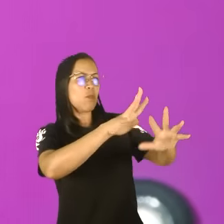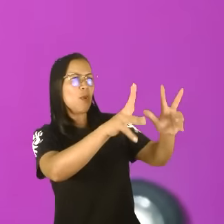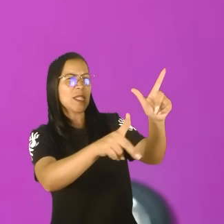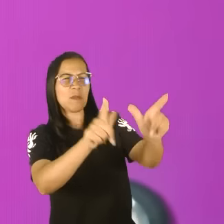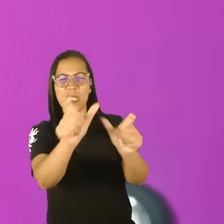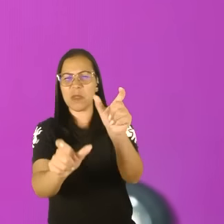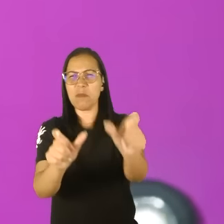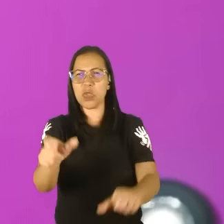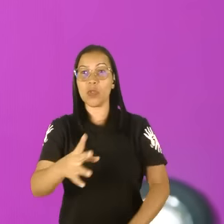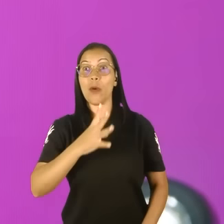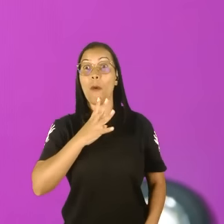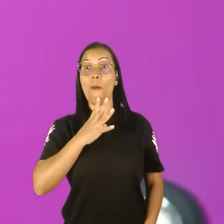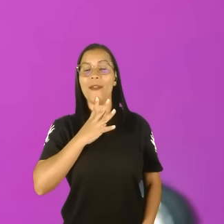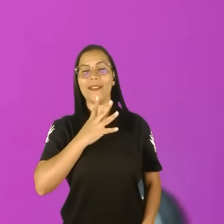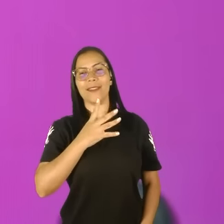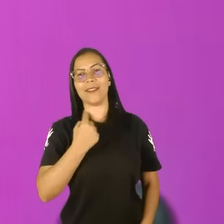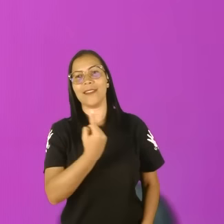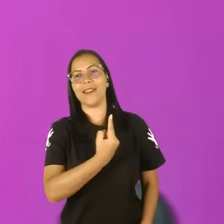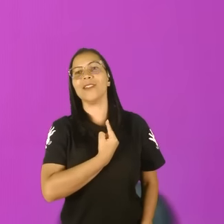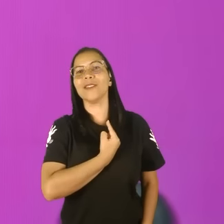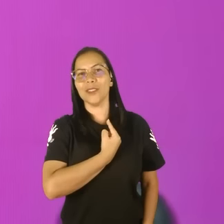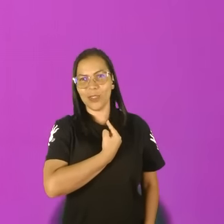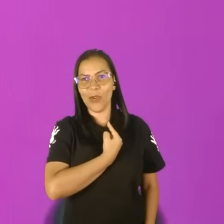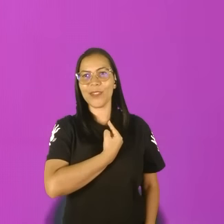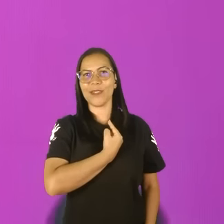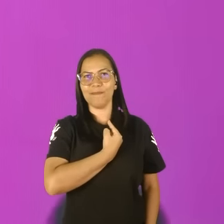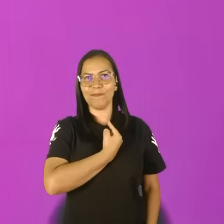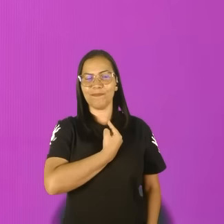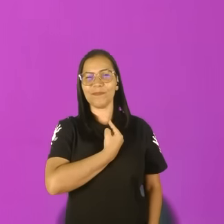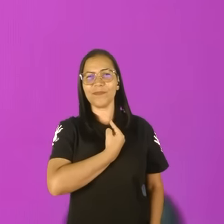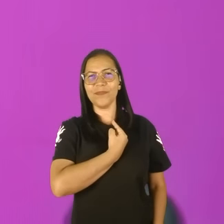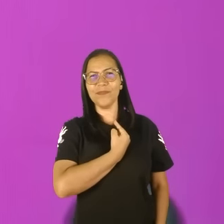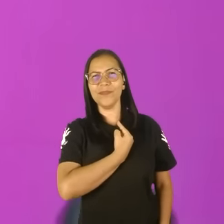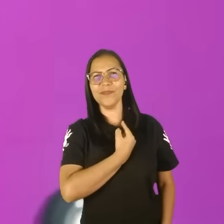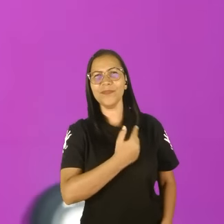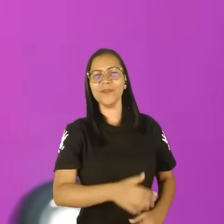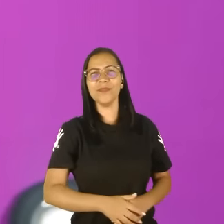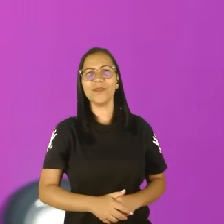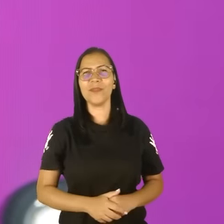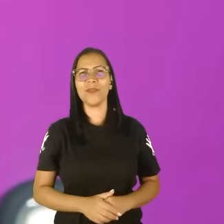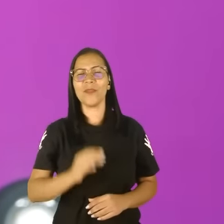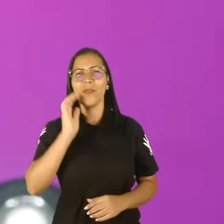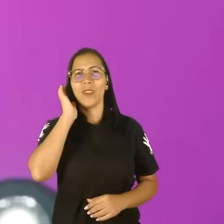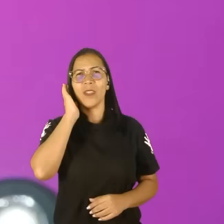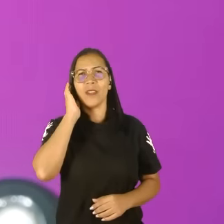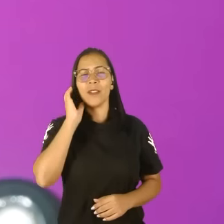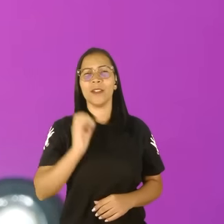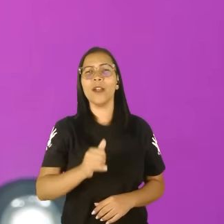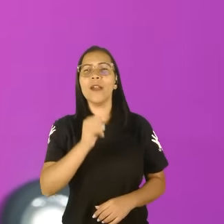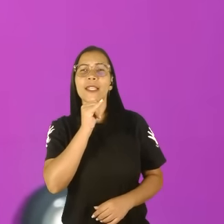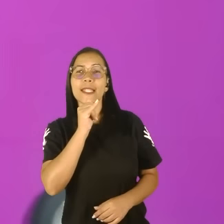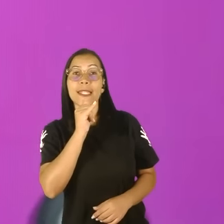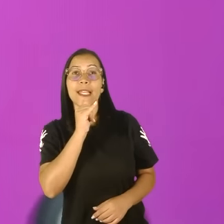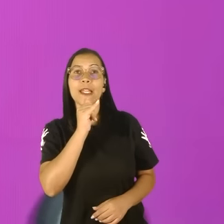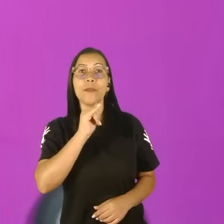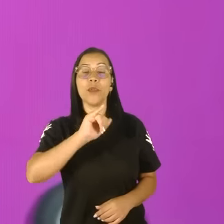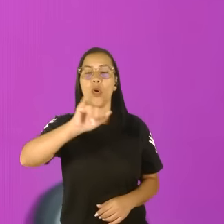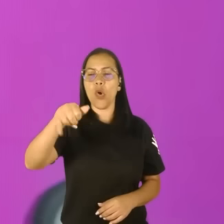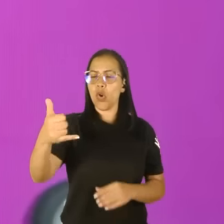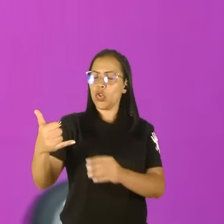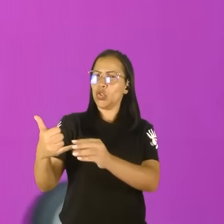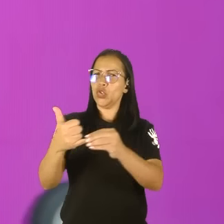curvando diante dele, ele vê o sol e a lua, ele vê as estrelas se curvando. Os irmãos ficam bravos com ele, porque está dizendo, que é